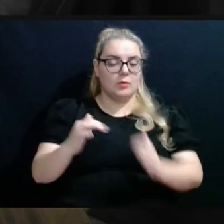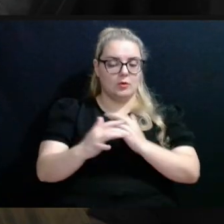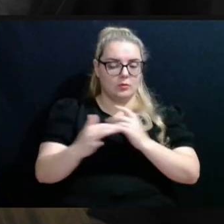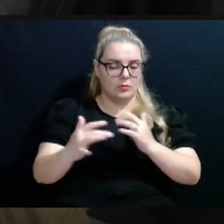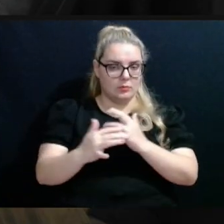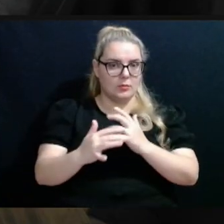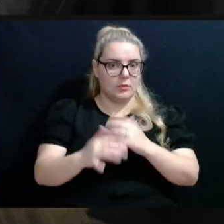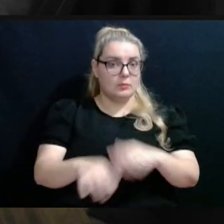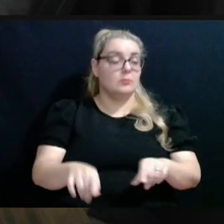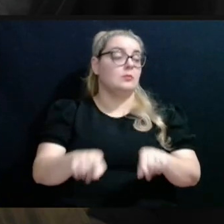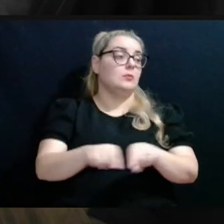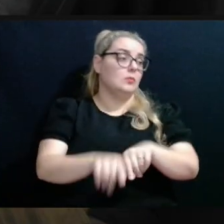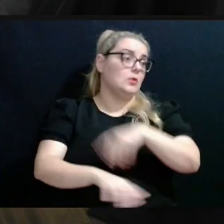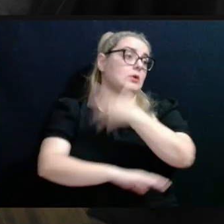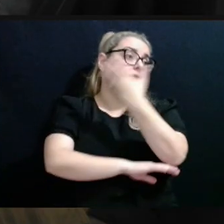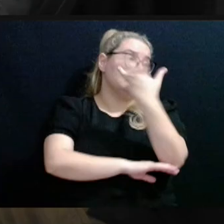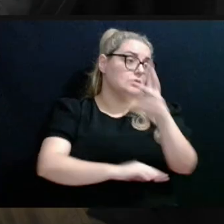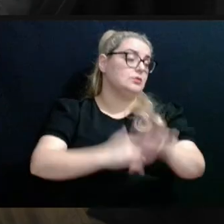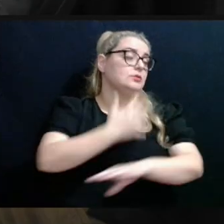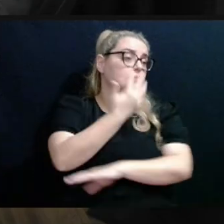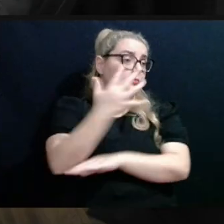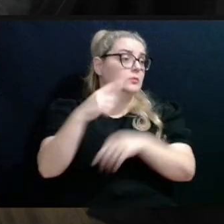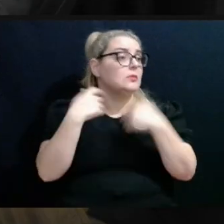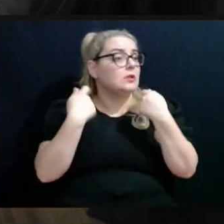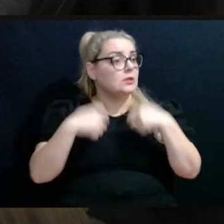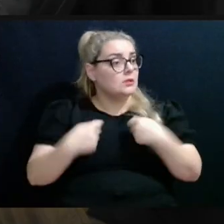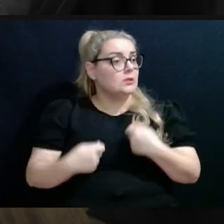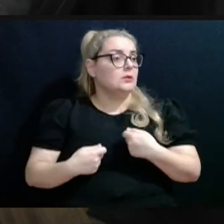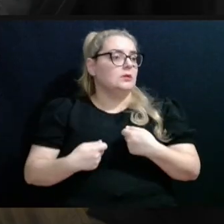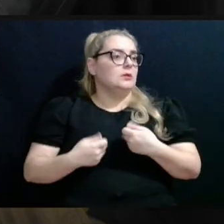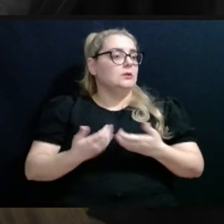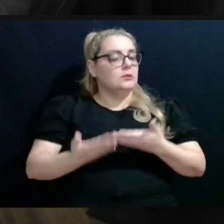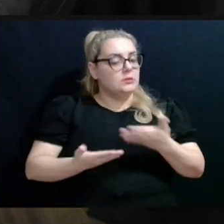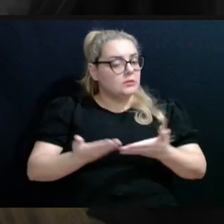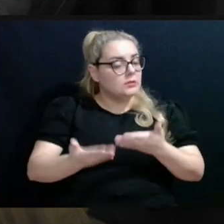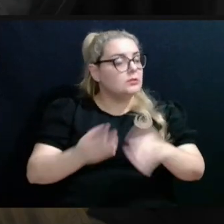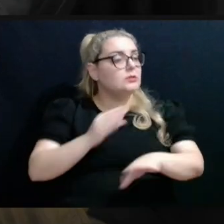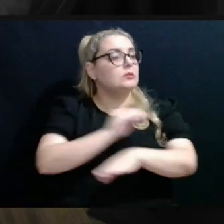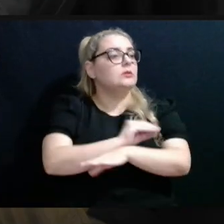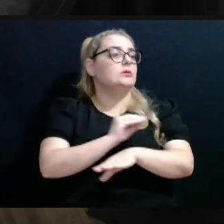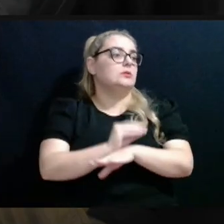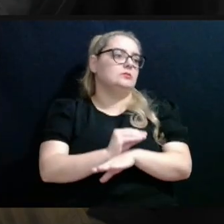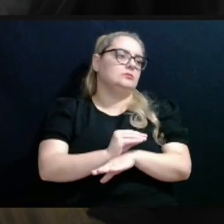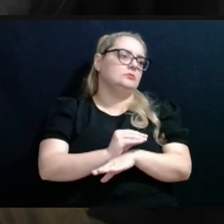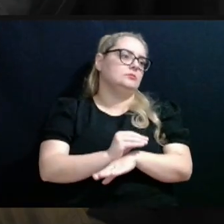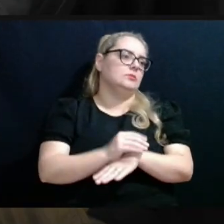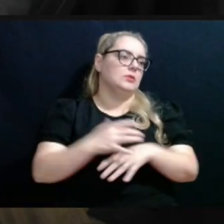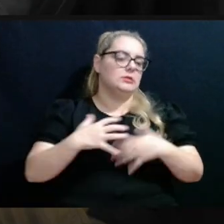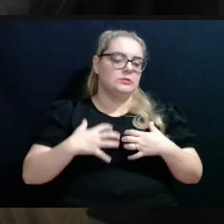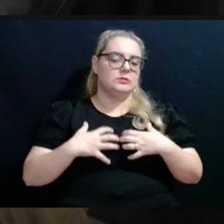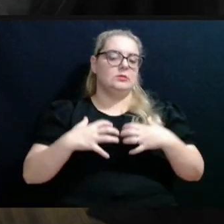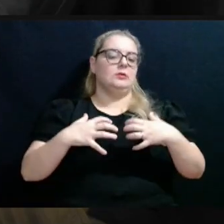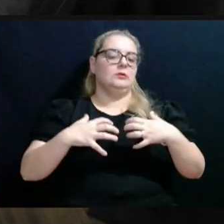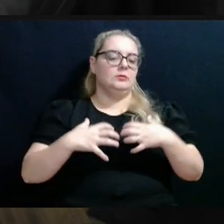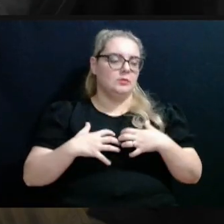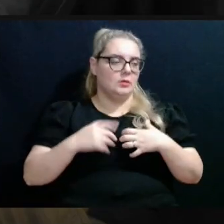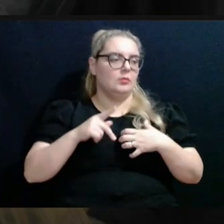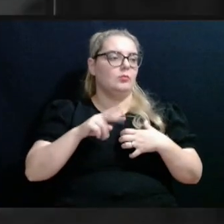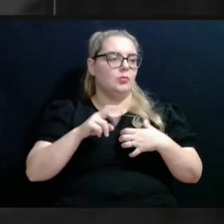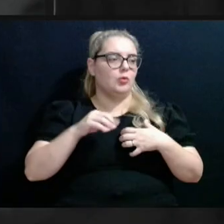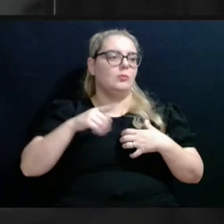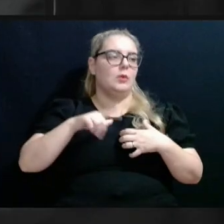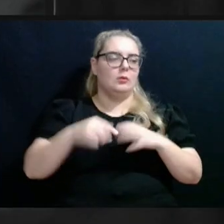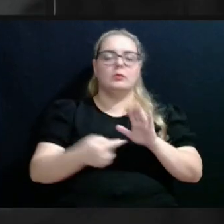mas que também precisa fazer essa preservação, ter esse pulmão em algumas regiões da nossa cidade?